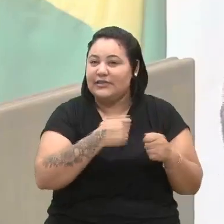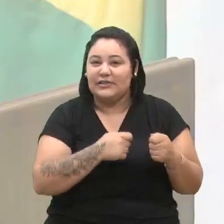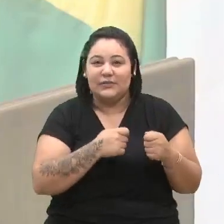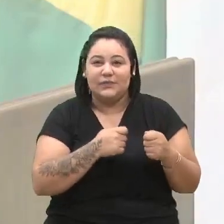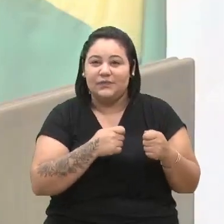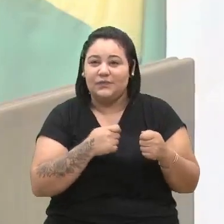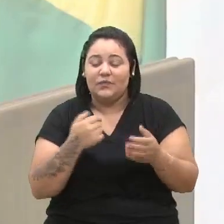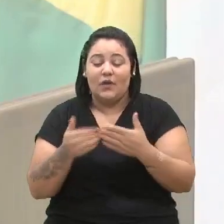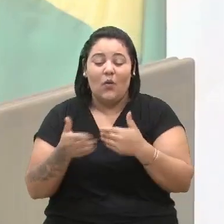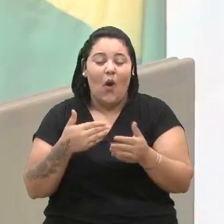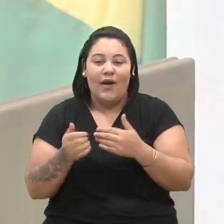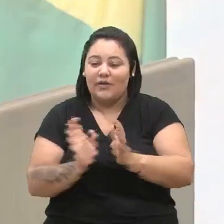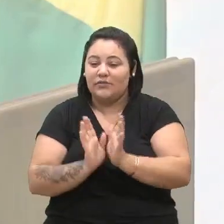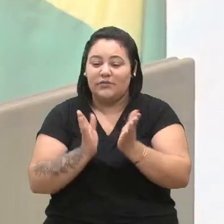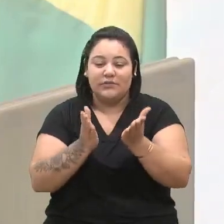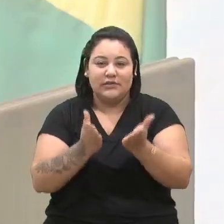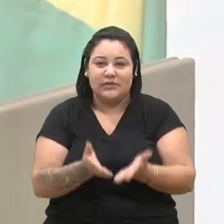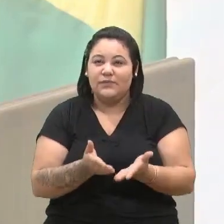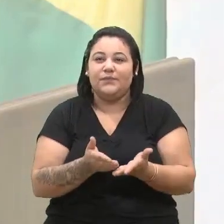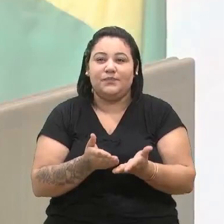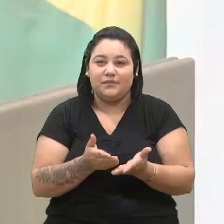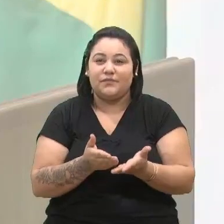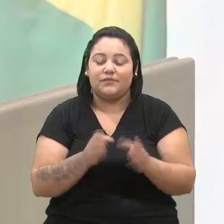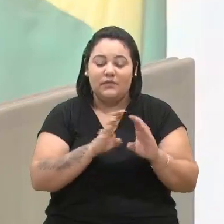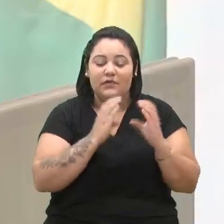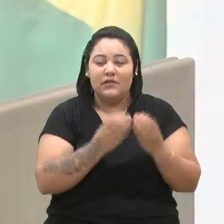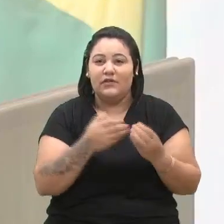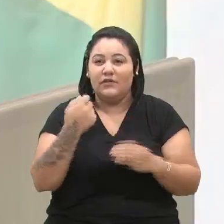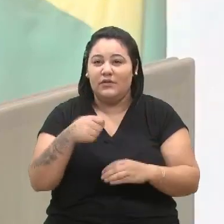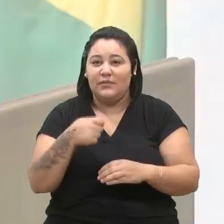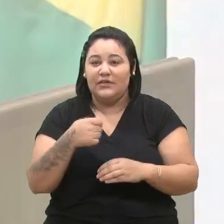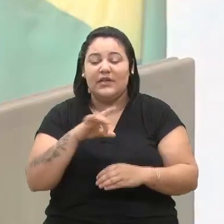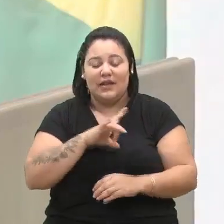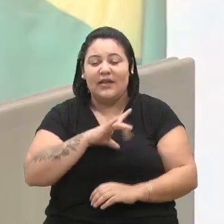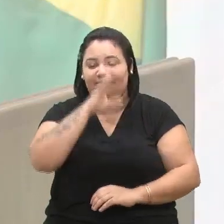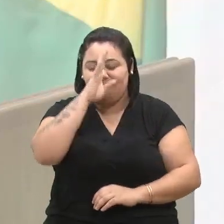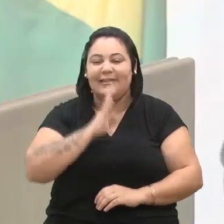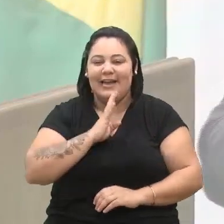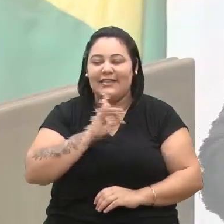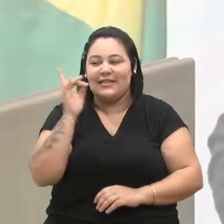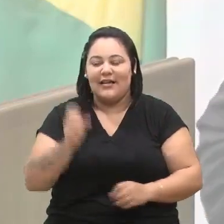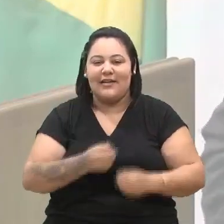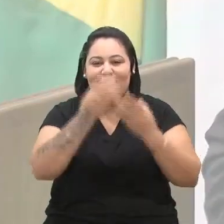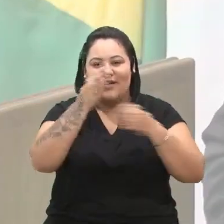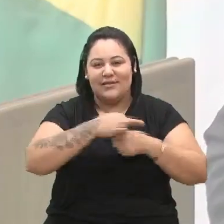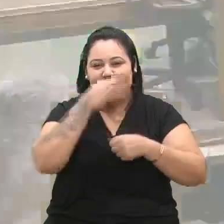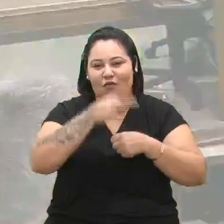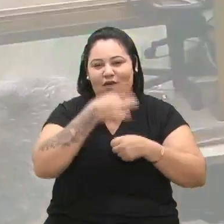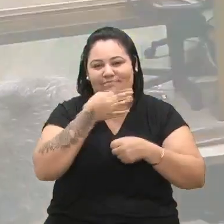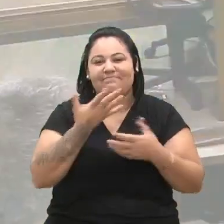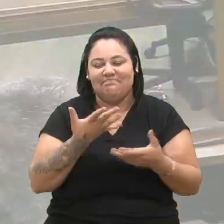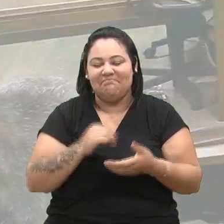qualquer comissão comunitária precisa um dia ser gratuito na festa da uva. Seu a parte, nobre